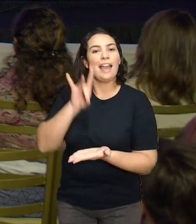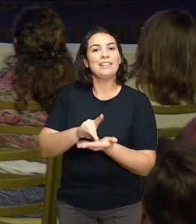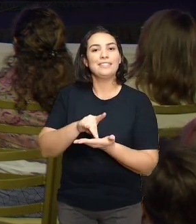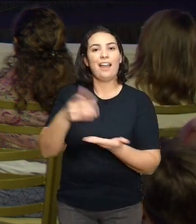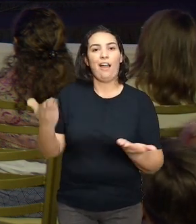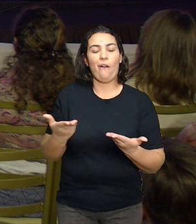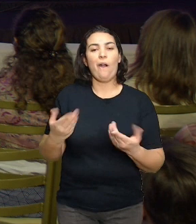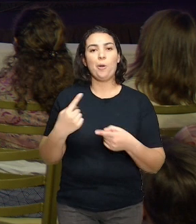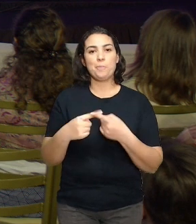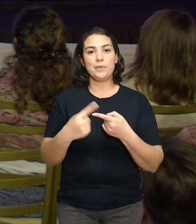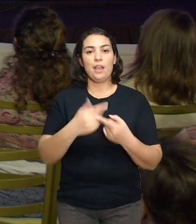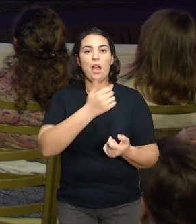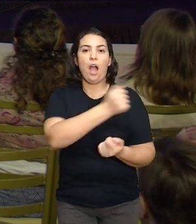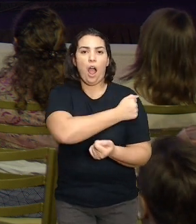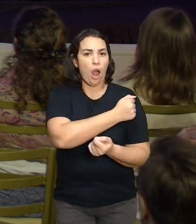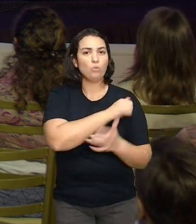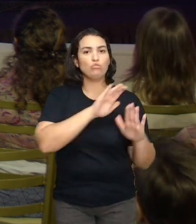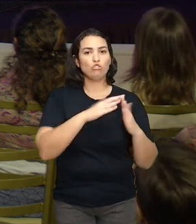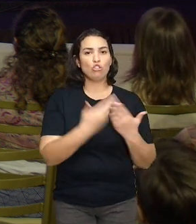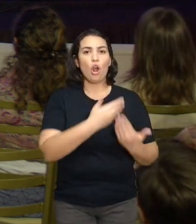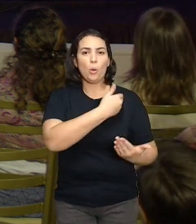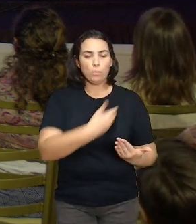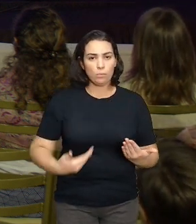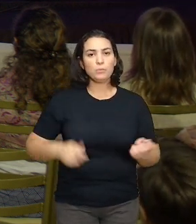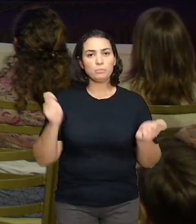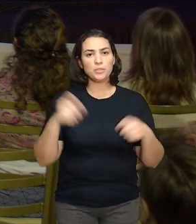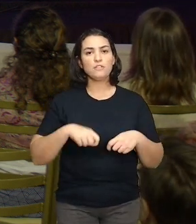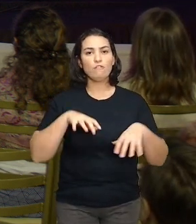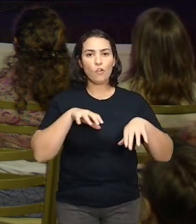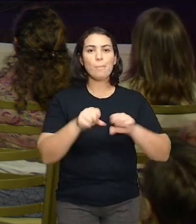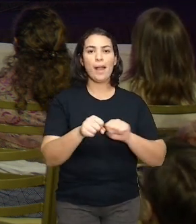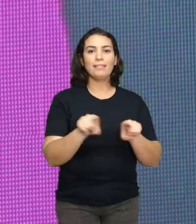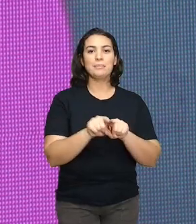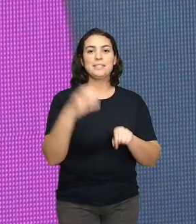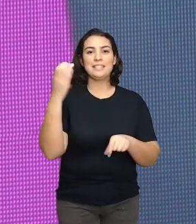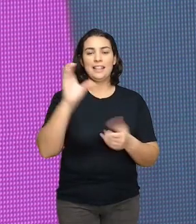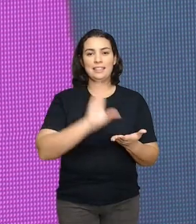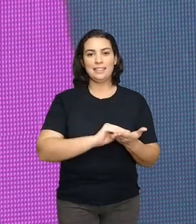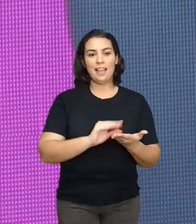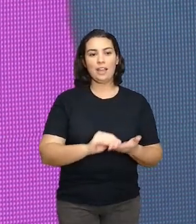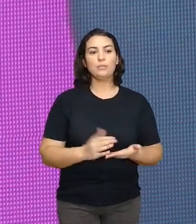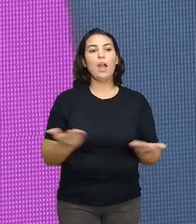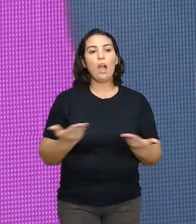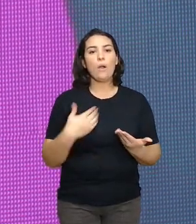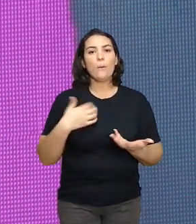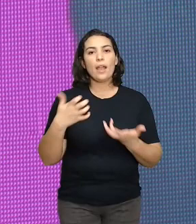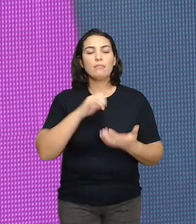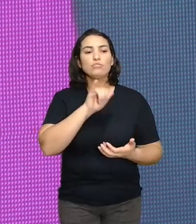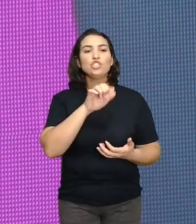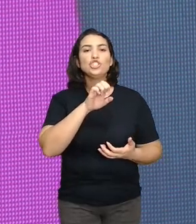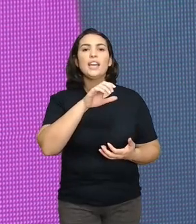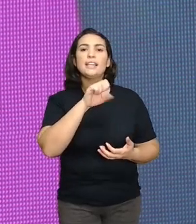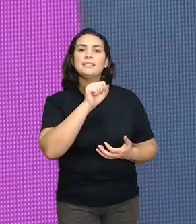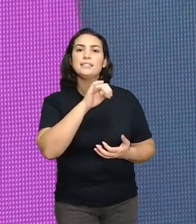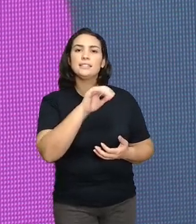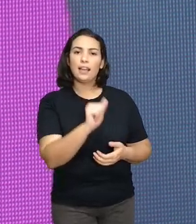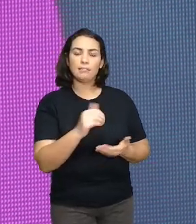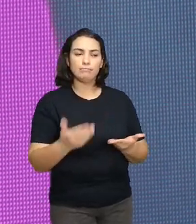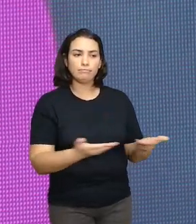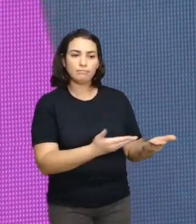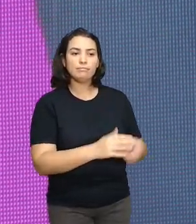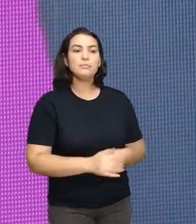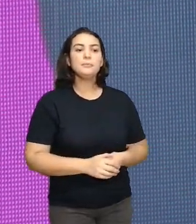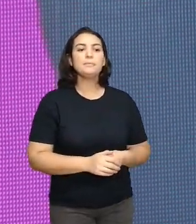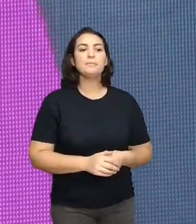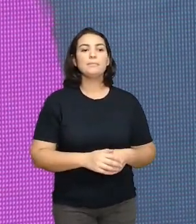pública ser formado em ciência de dados. Agora eu queria passar a palavra para a Jéssica e talvez dar um passinho para